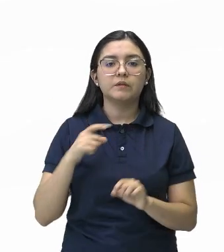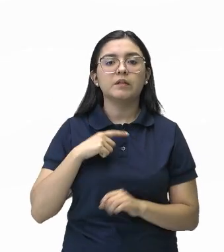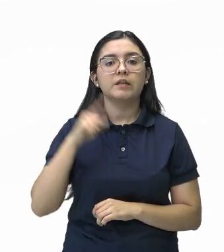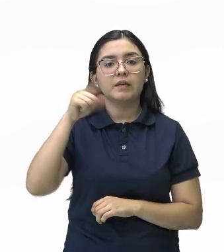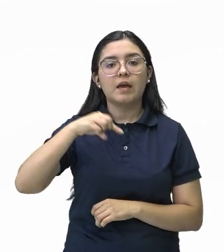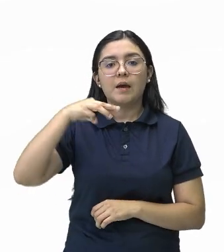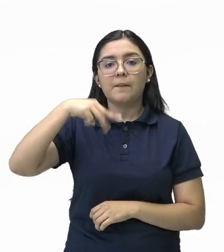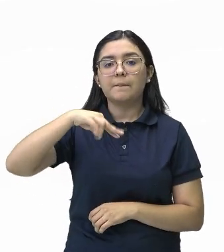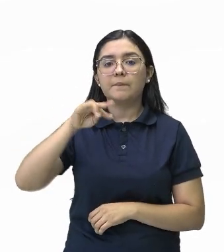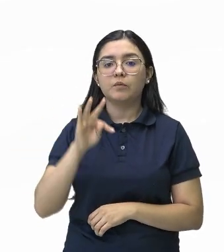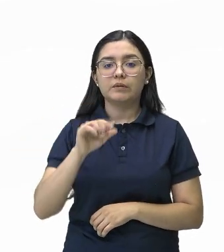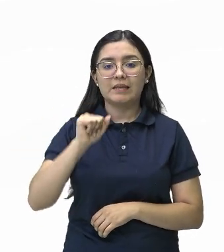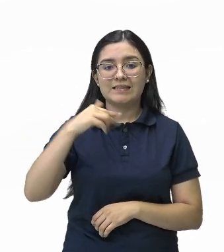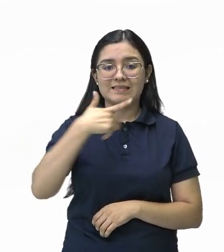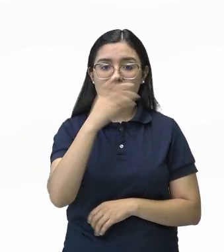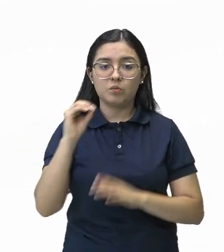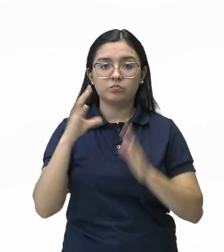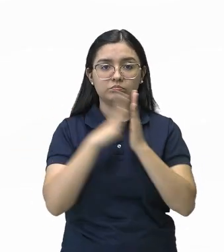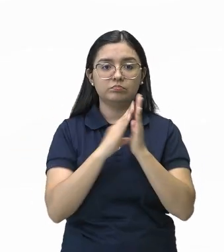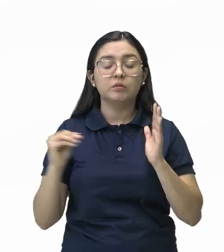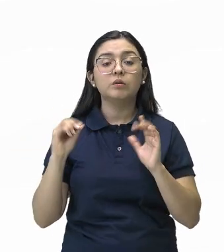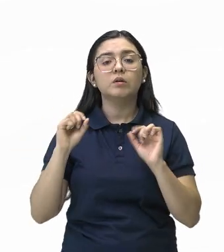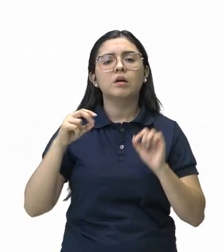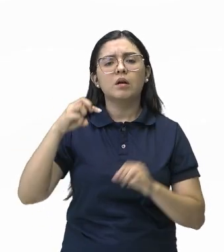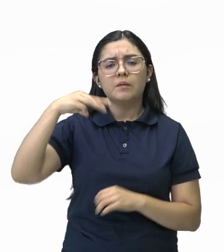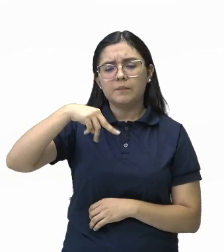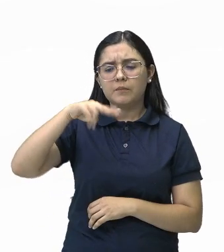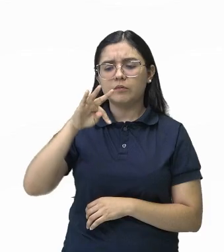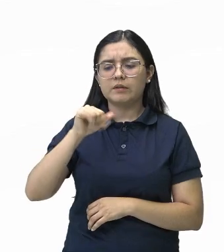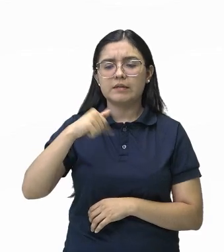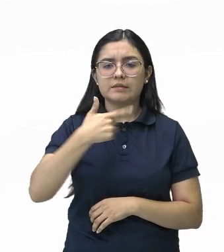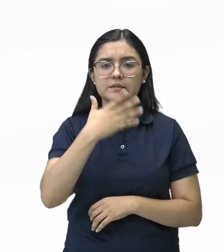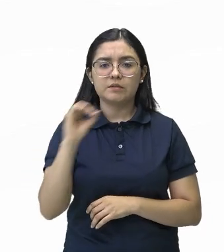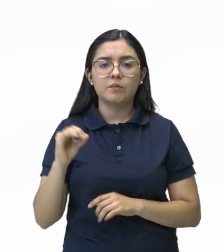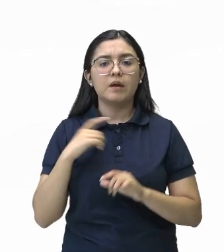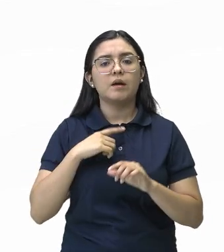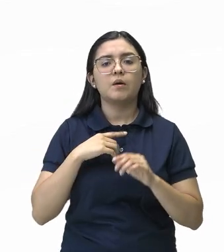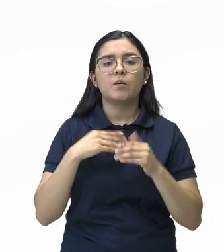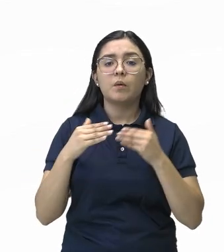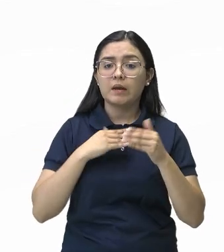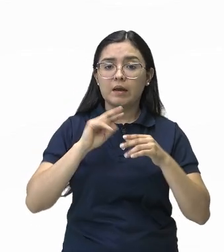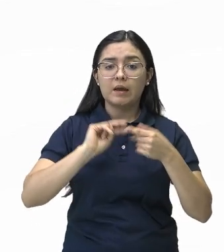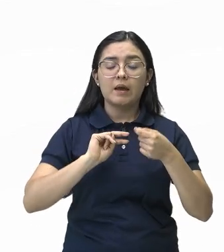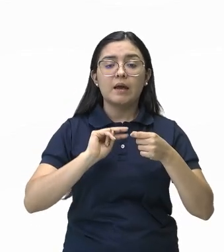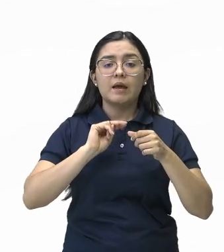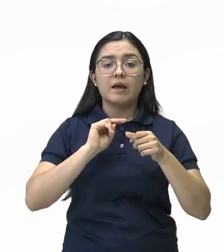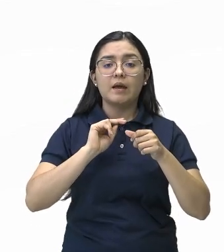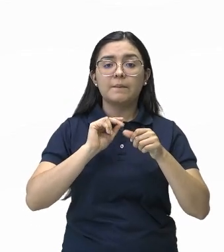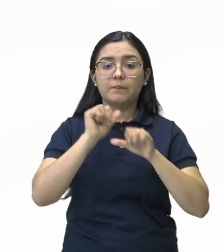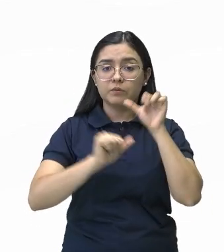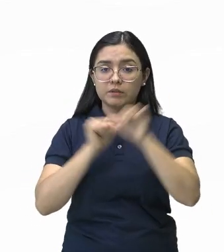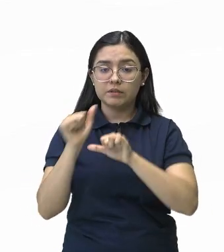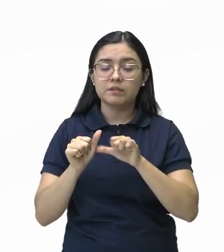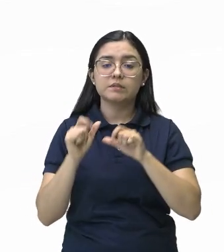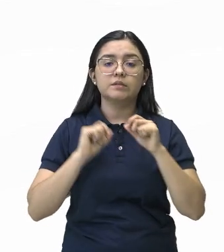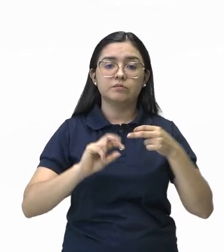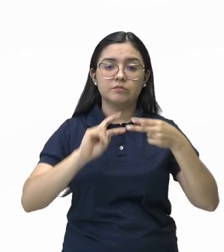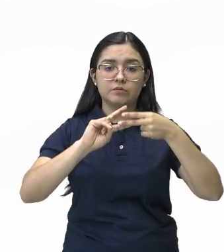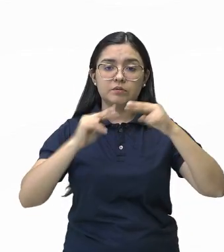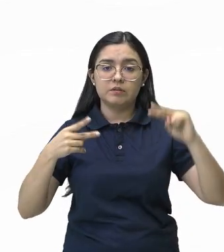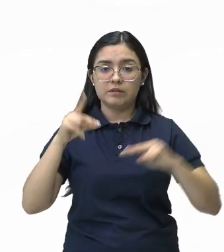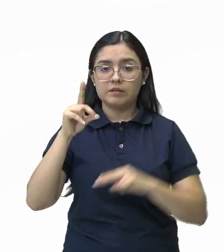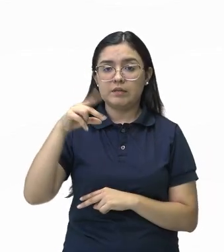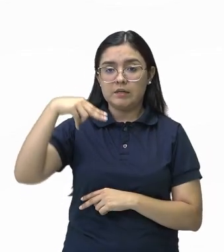a mutação. Então, a mutação é qualquer alteração da sequência do DNA, pode ser em